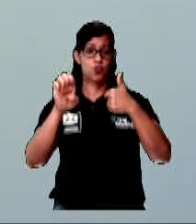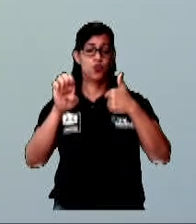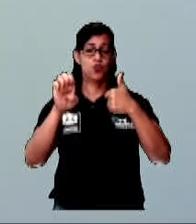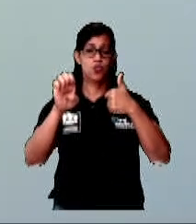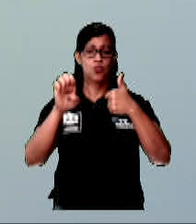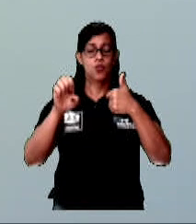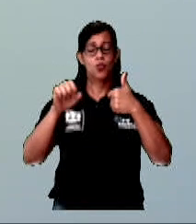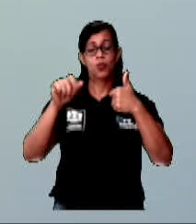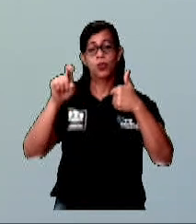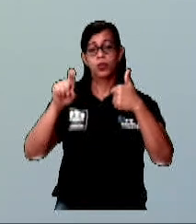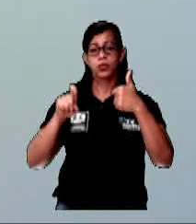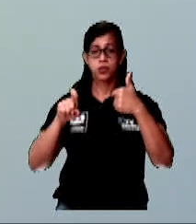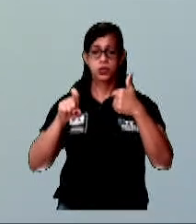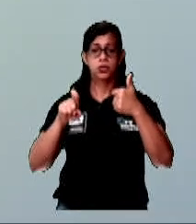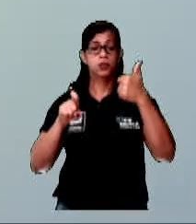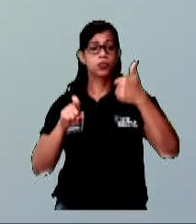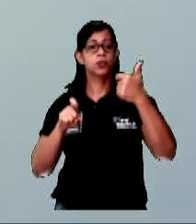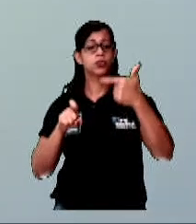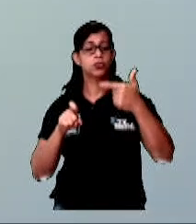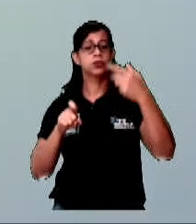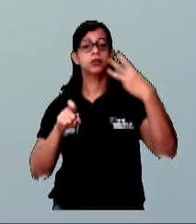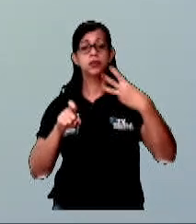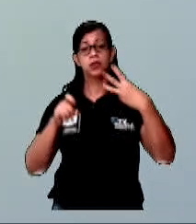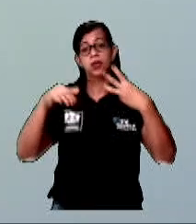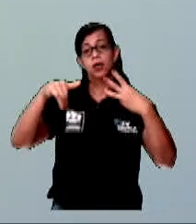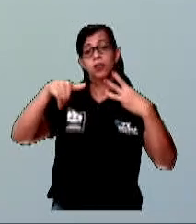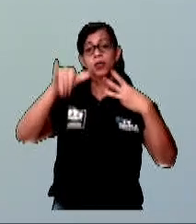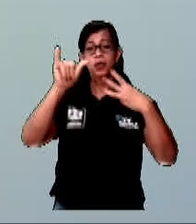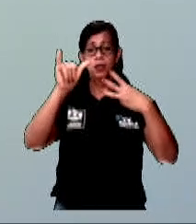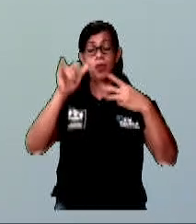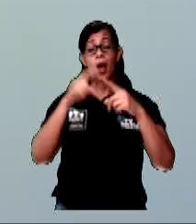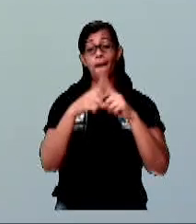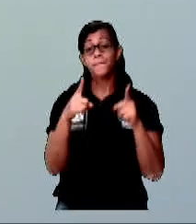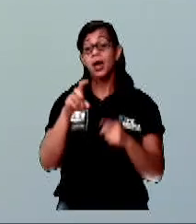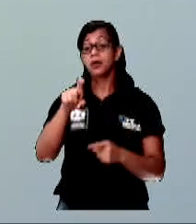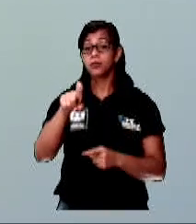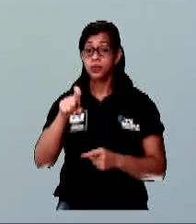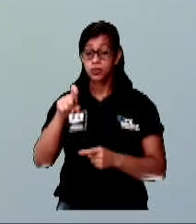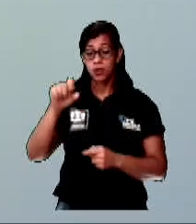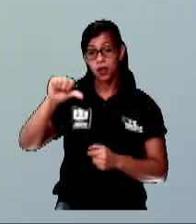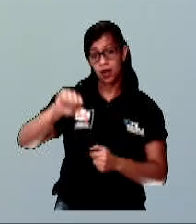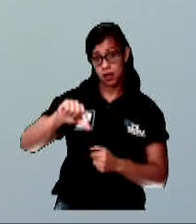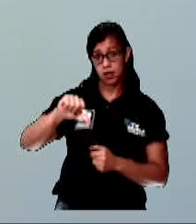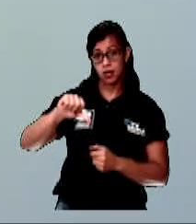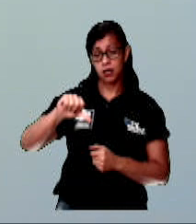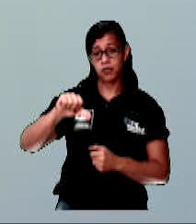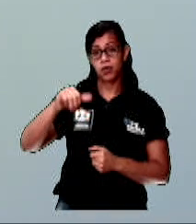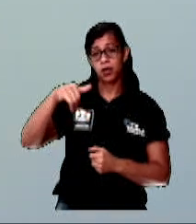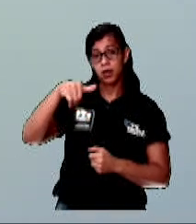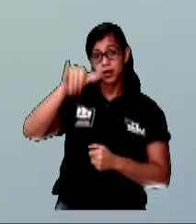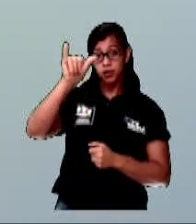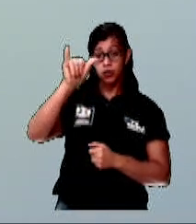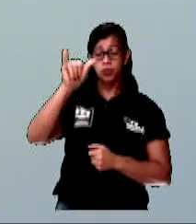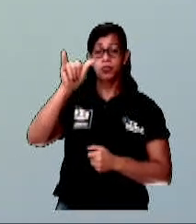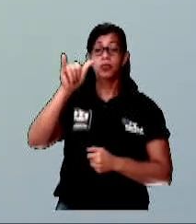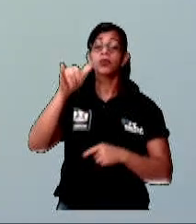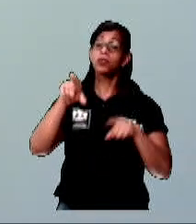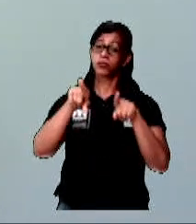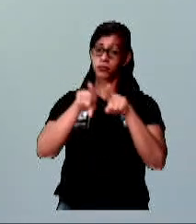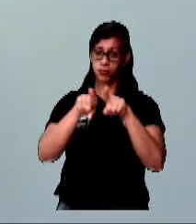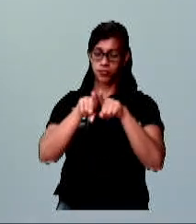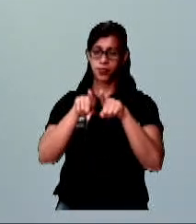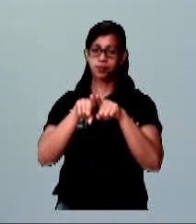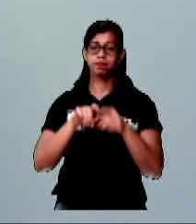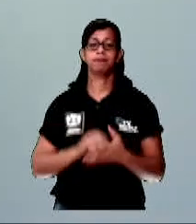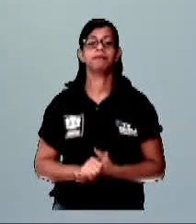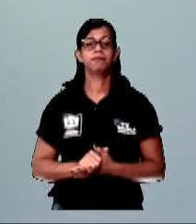1, 2, 3 unidades para o y. Só que o x aqui está positivo e o y está para baixo, tá? Negativo,